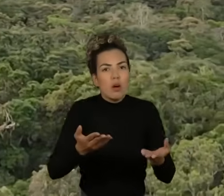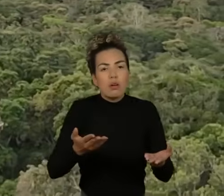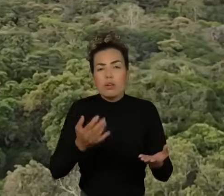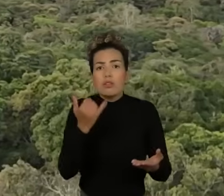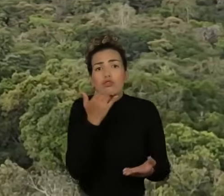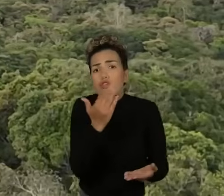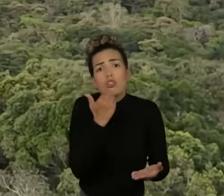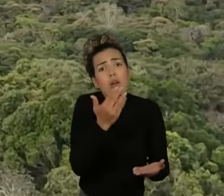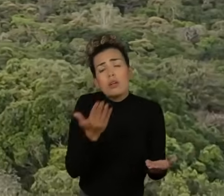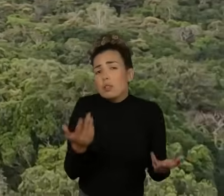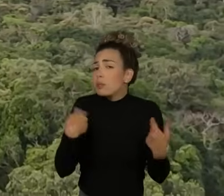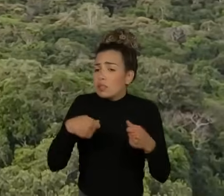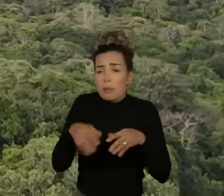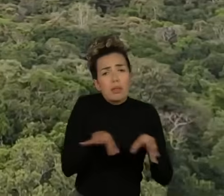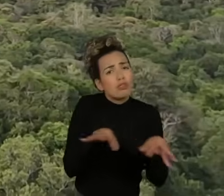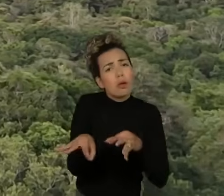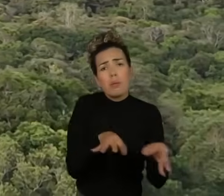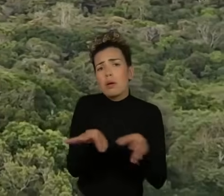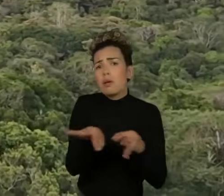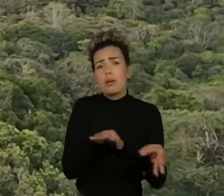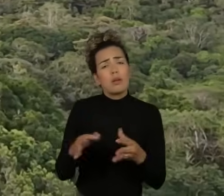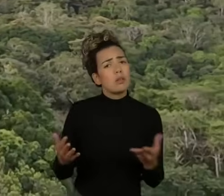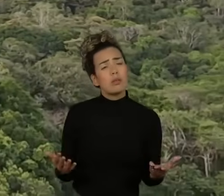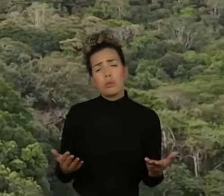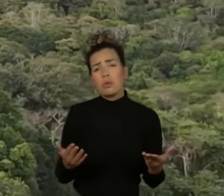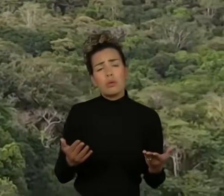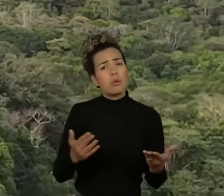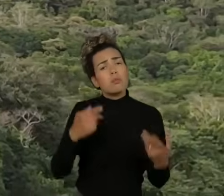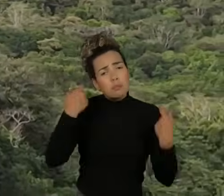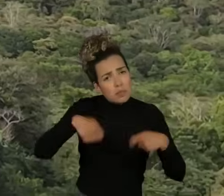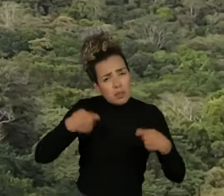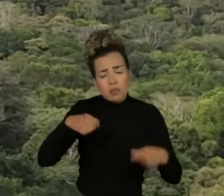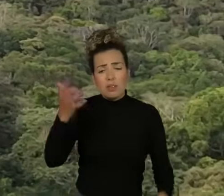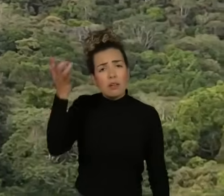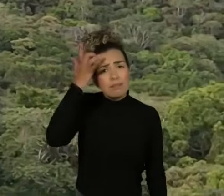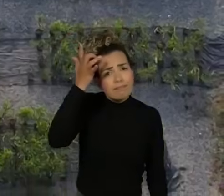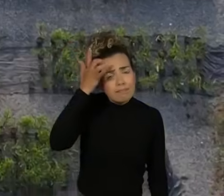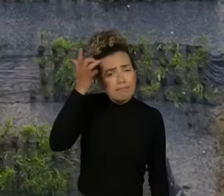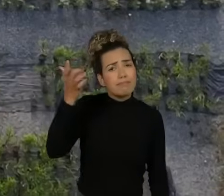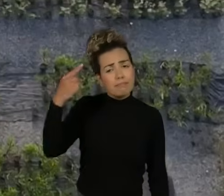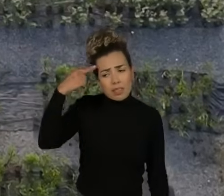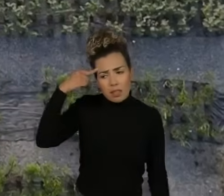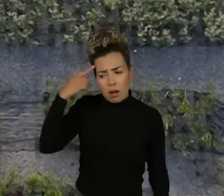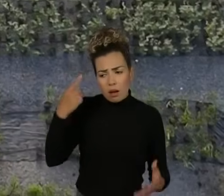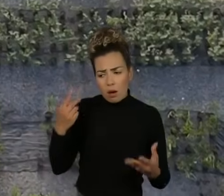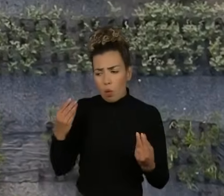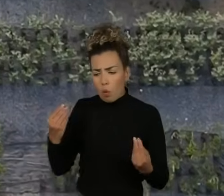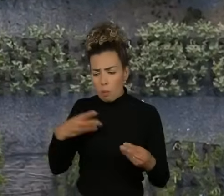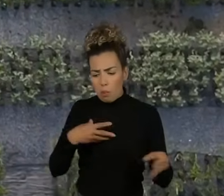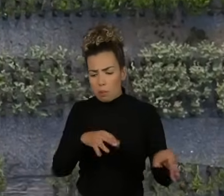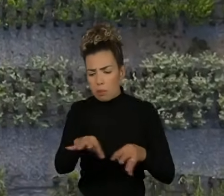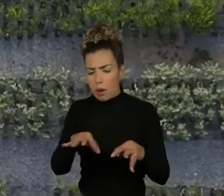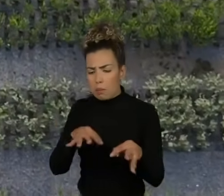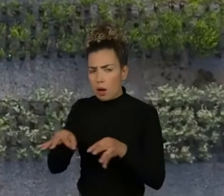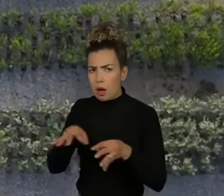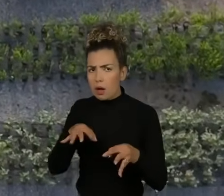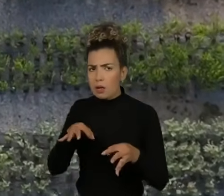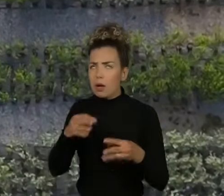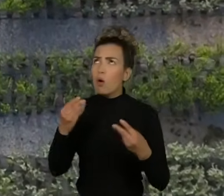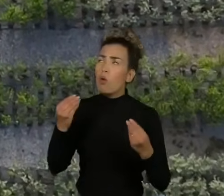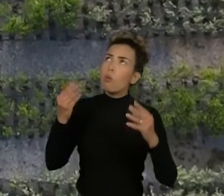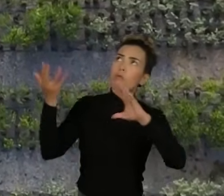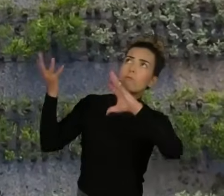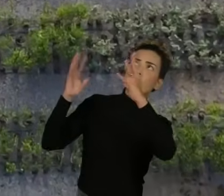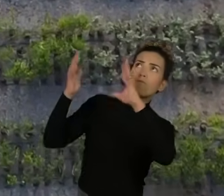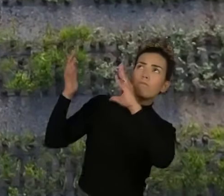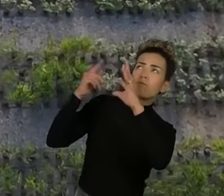um planejamento urbano que leve em consideração também as questões de mudanças climáticas. Por exemplo, quando você